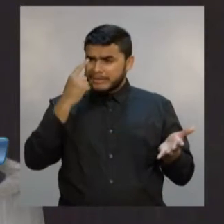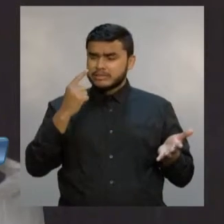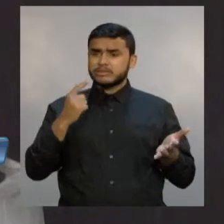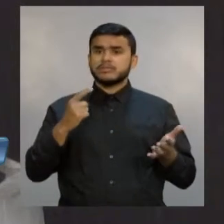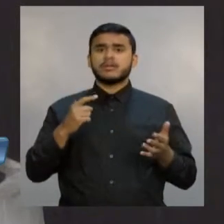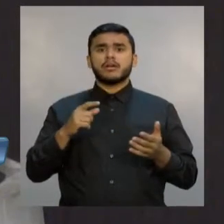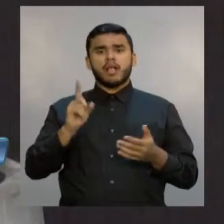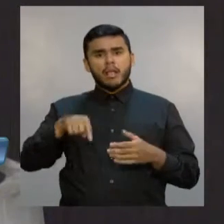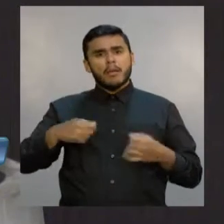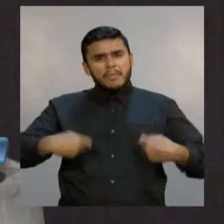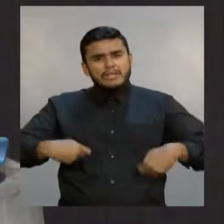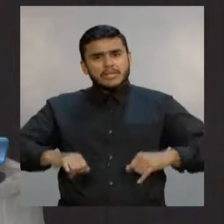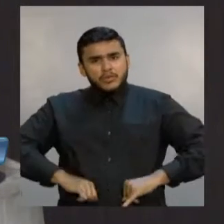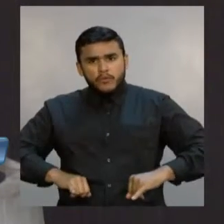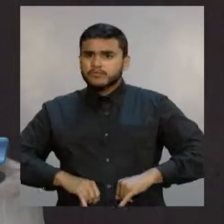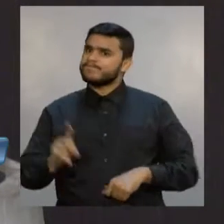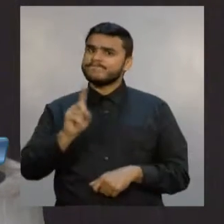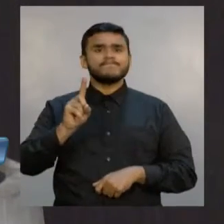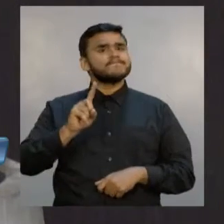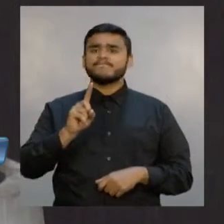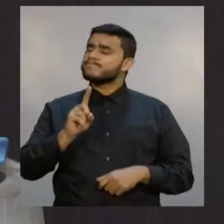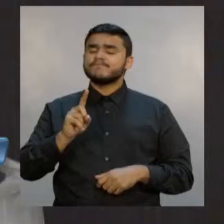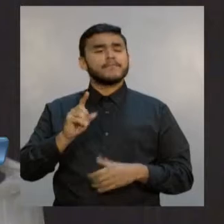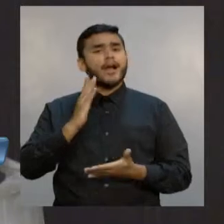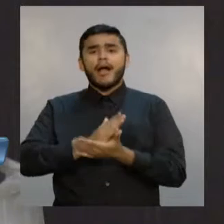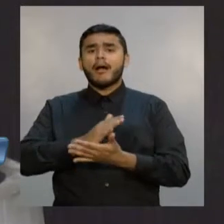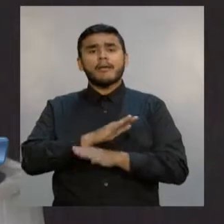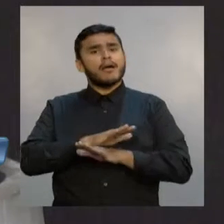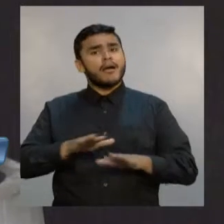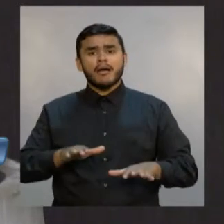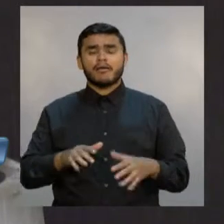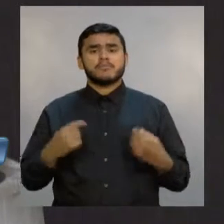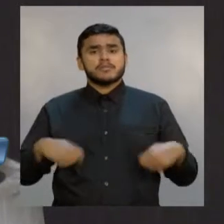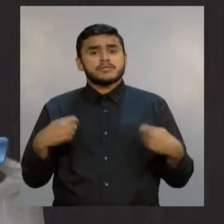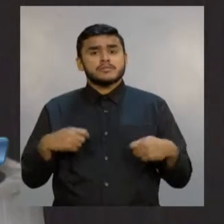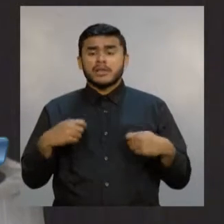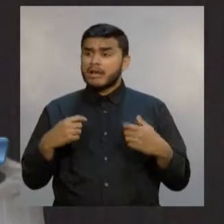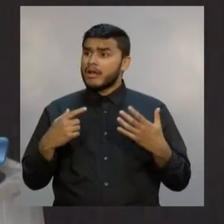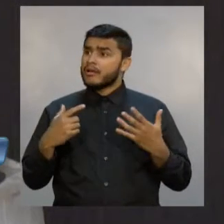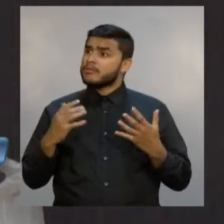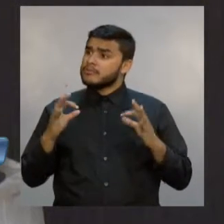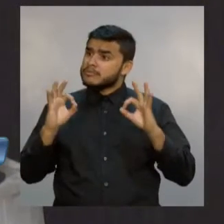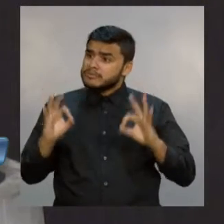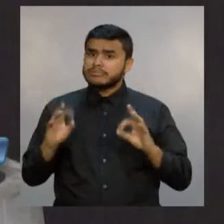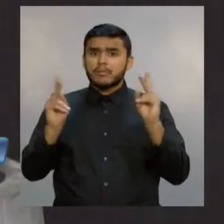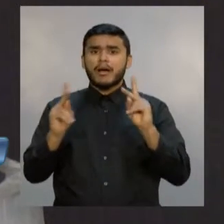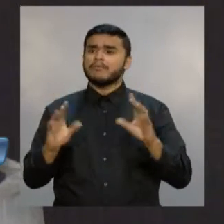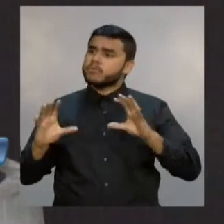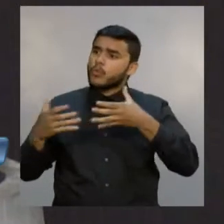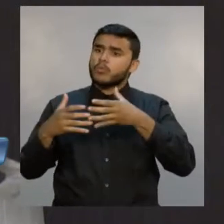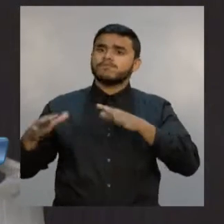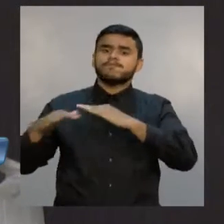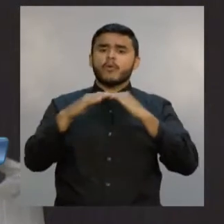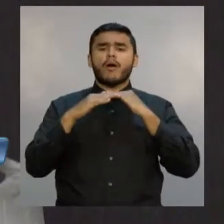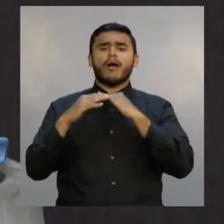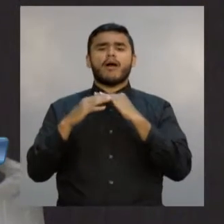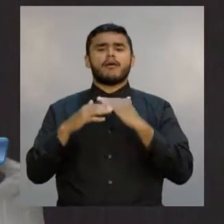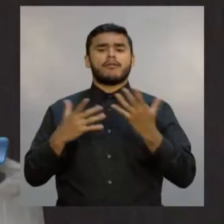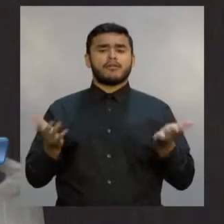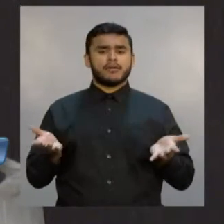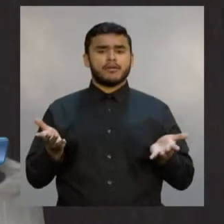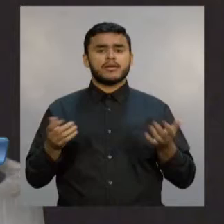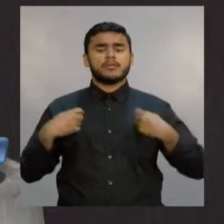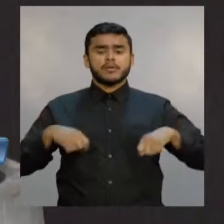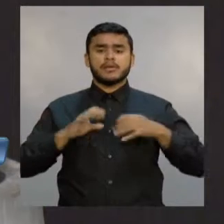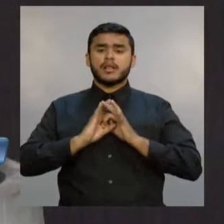discriminação e opressão, pelo exercício da sua forma de ser e de estar emancipada